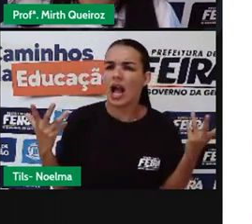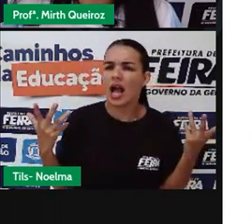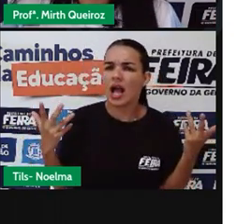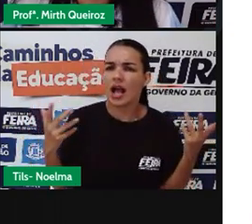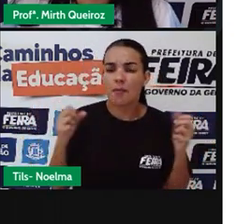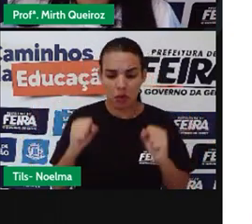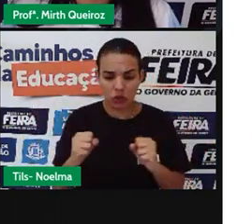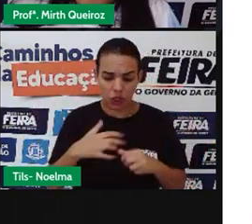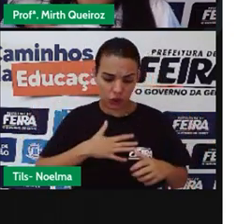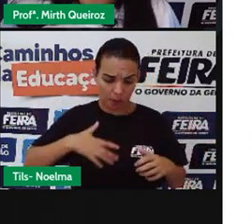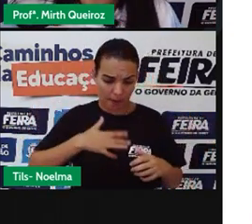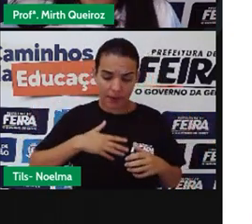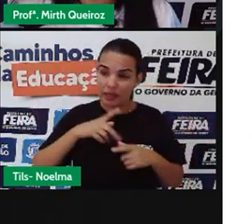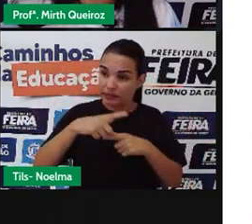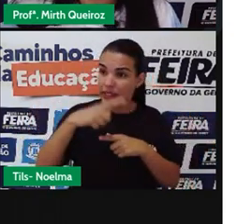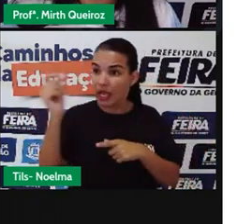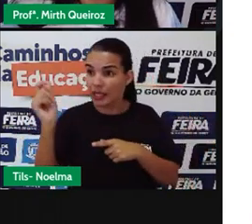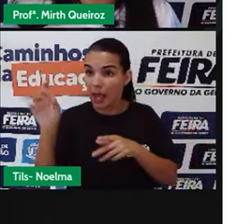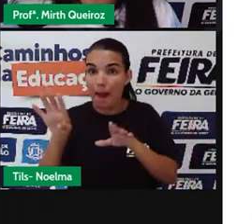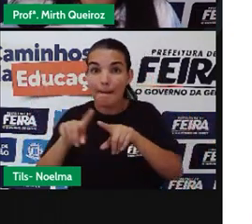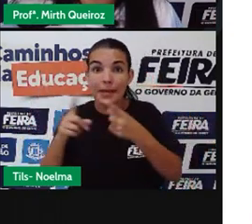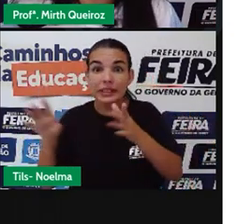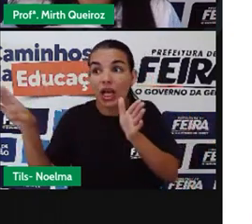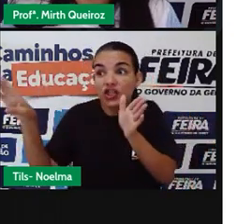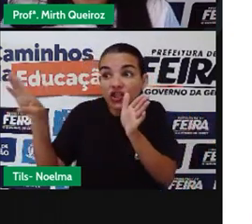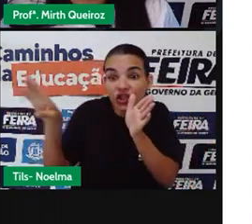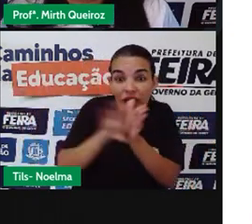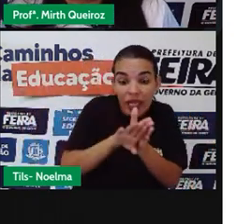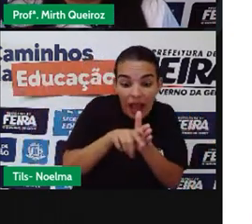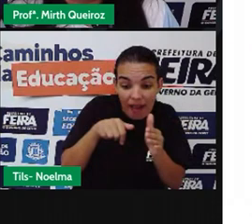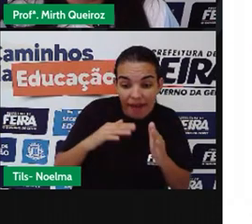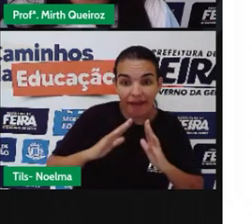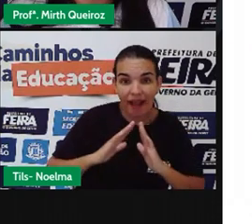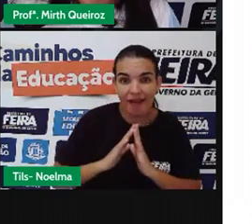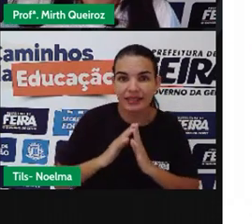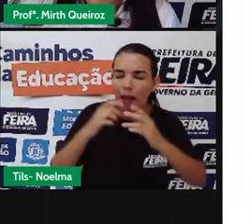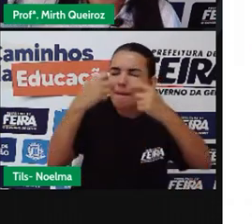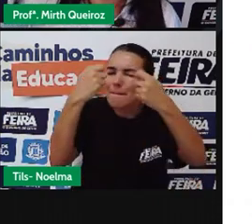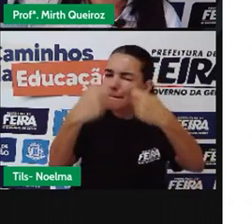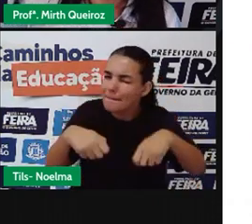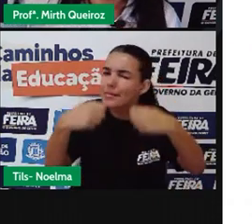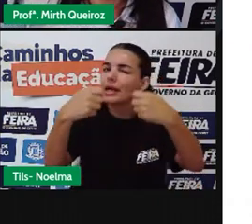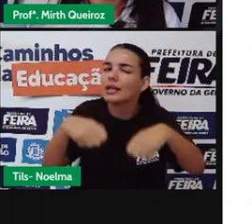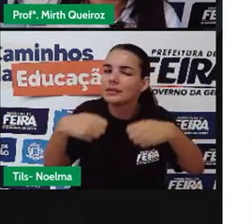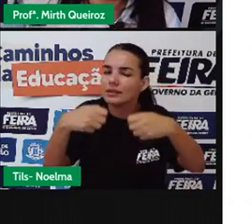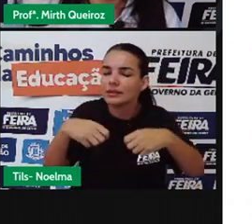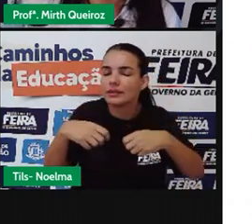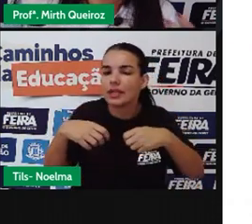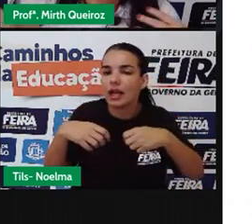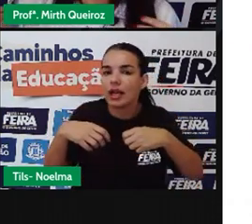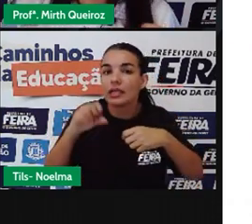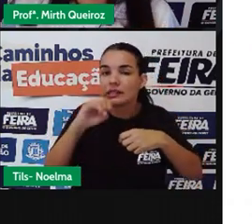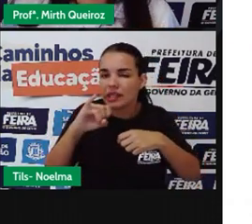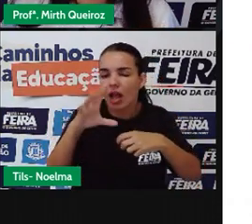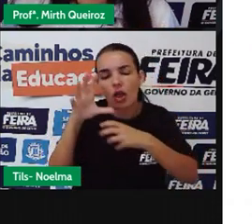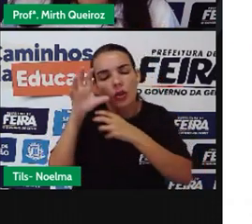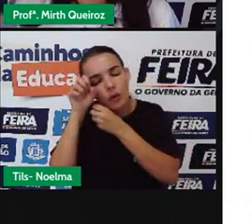para poder sair mas quando a gente e vai direto